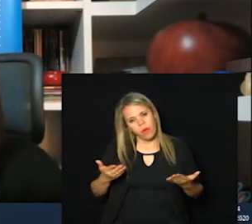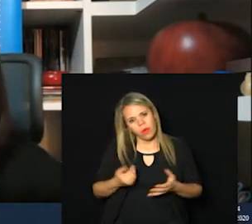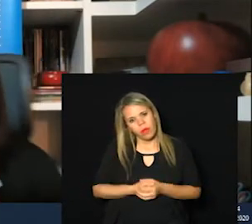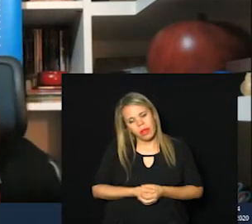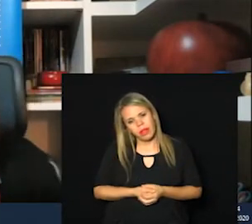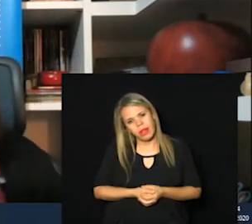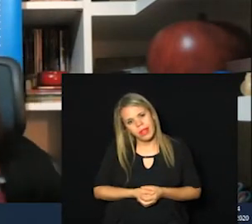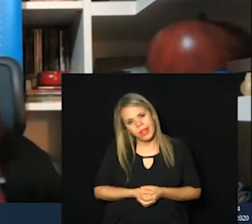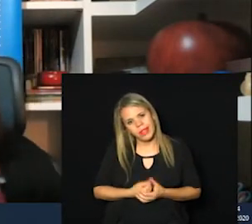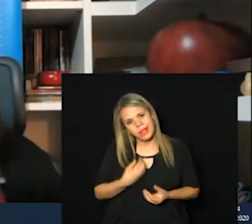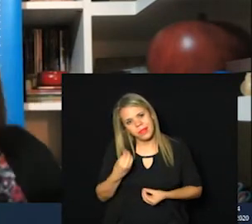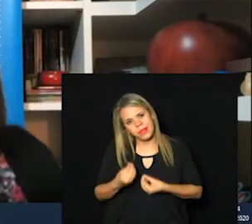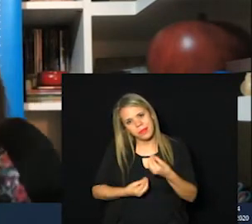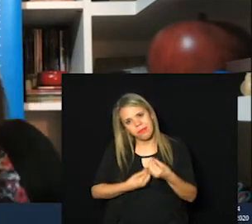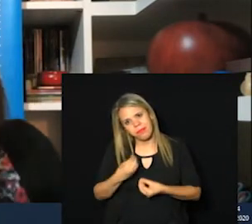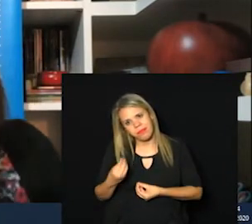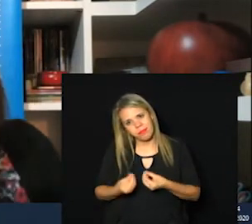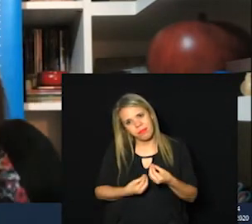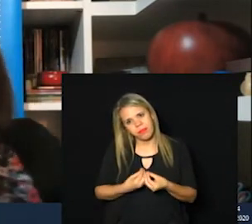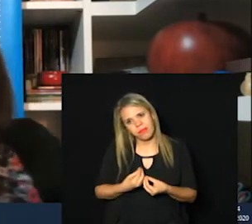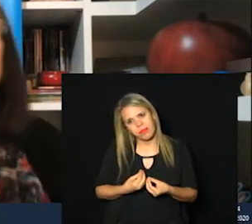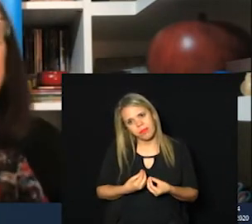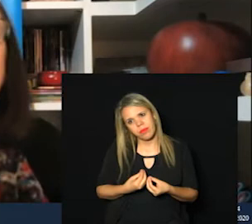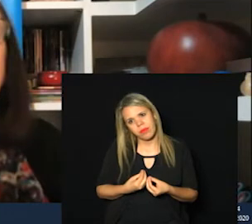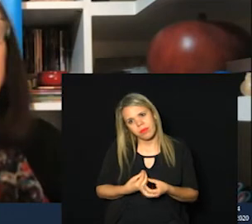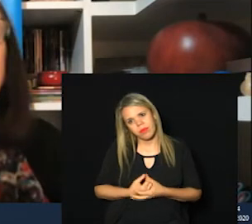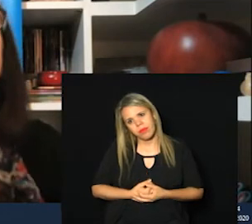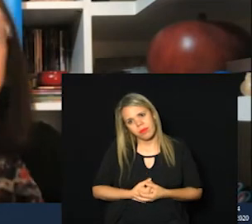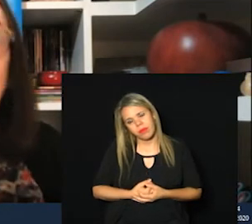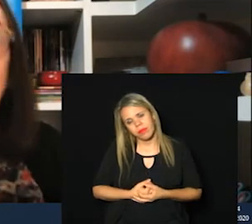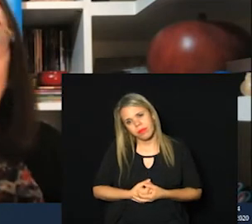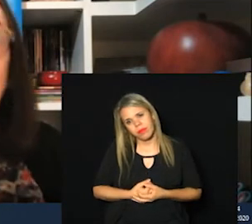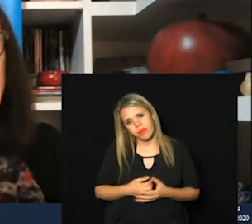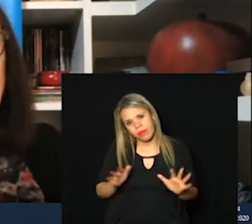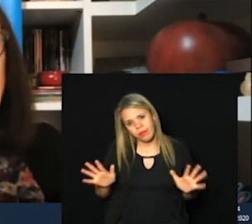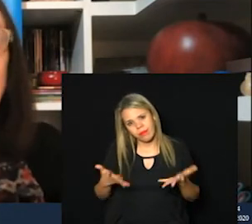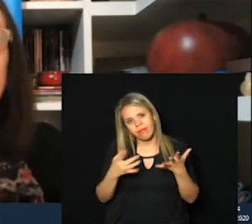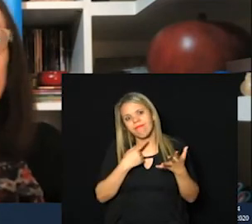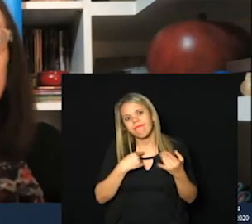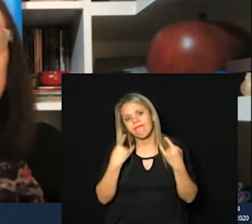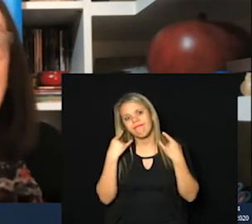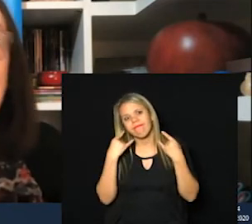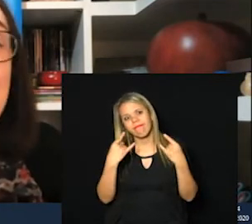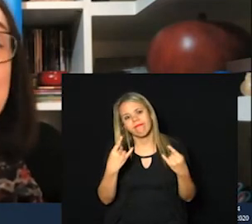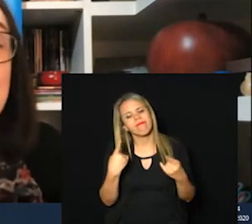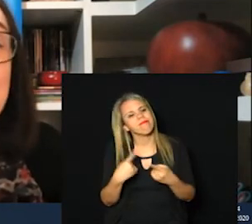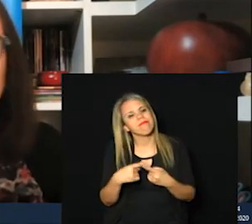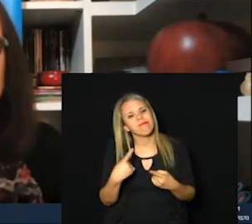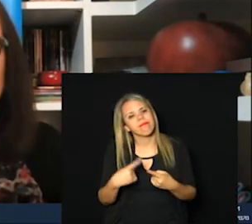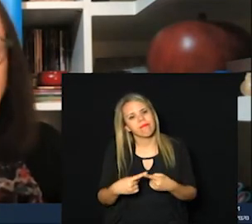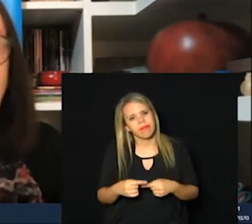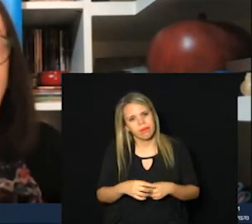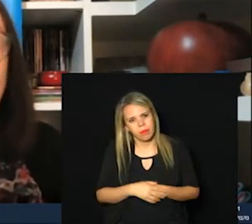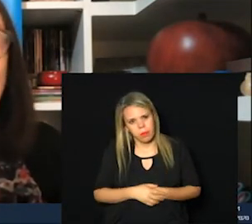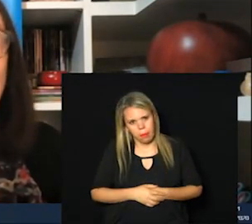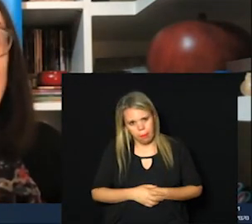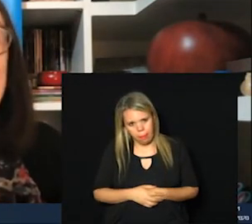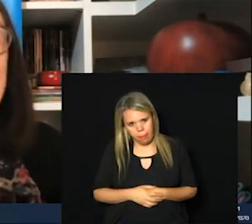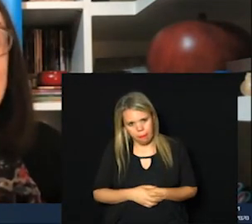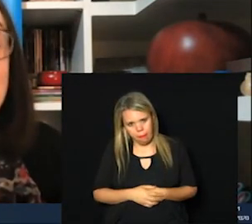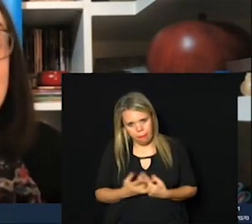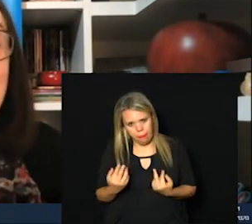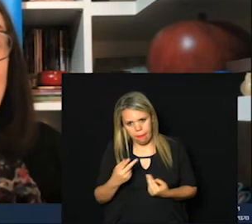uma maneira muito, muito estimulante, porque, como eu